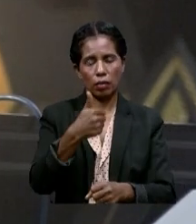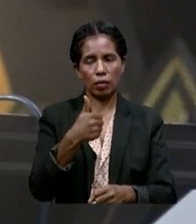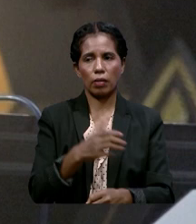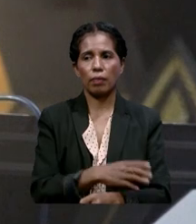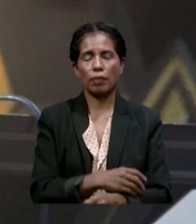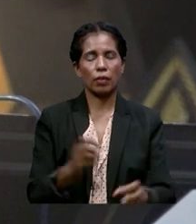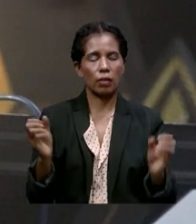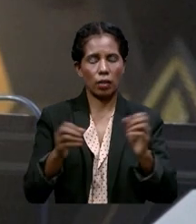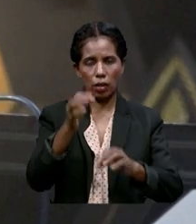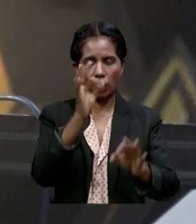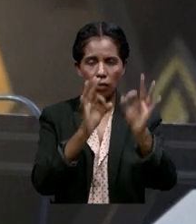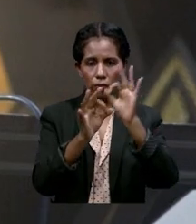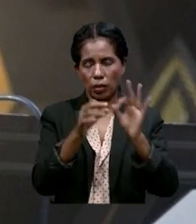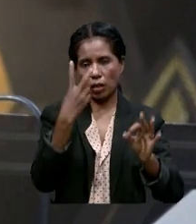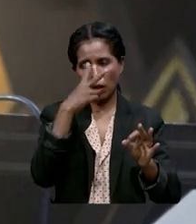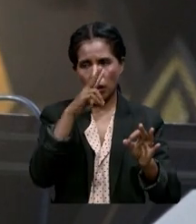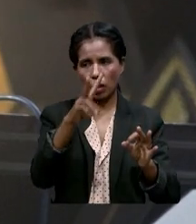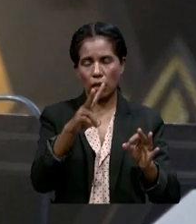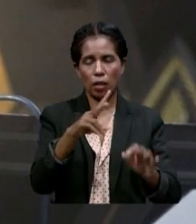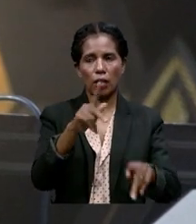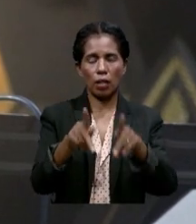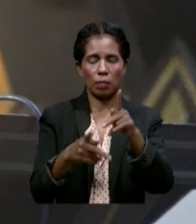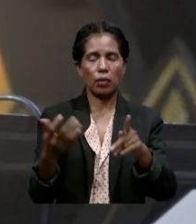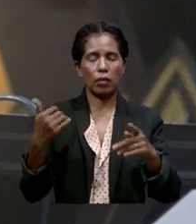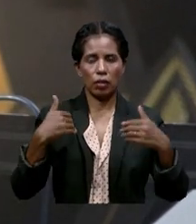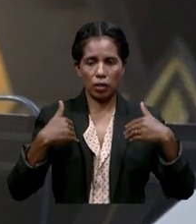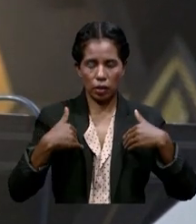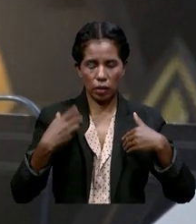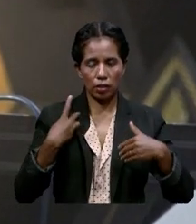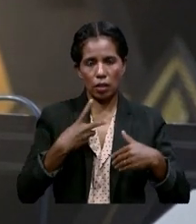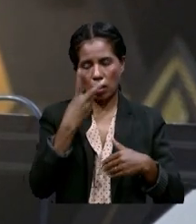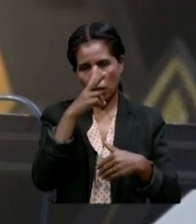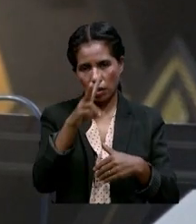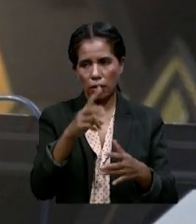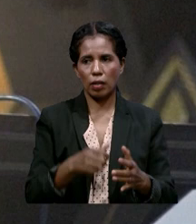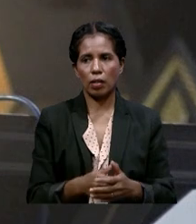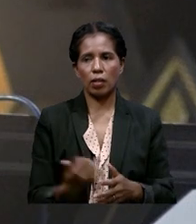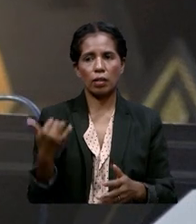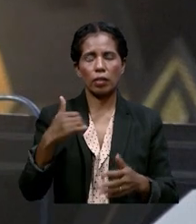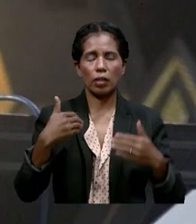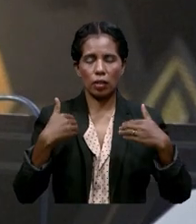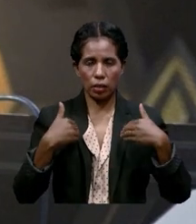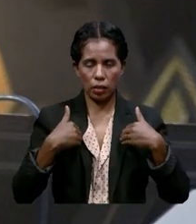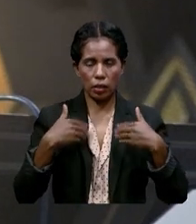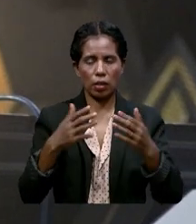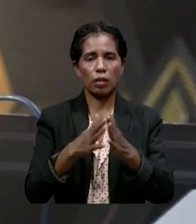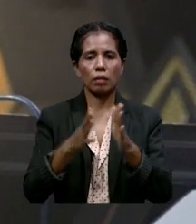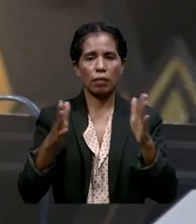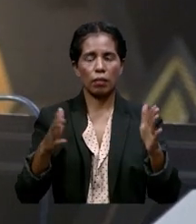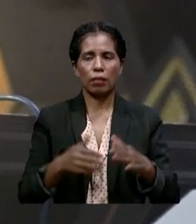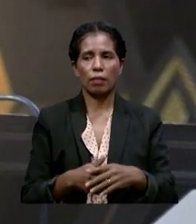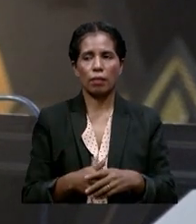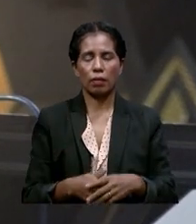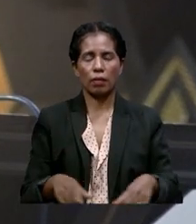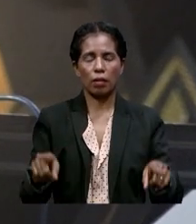fia, hareto, si da nebe iha ita ne oi. Si da iha ida de bot, ida